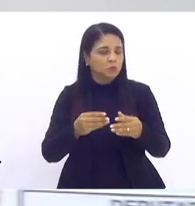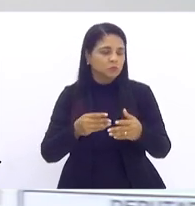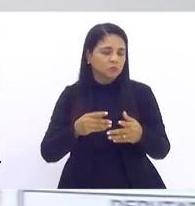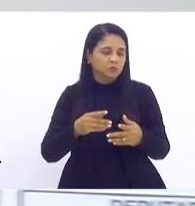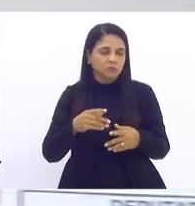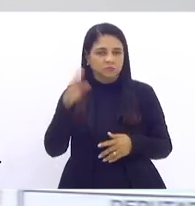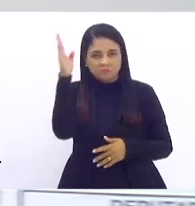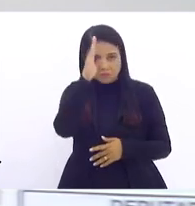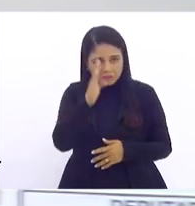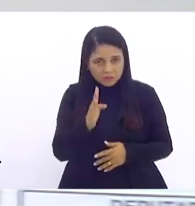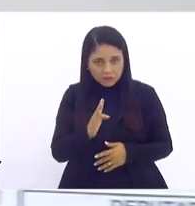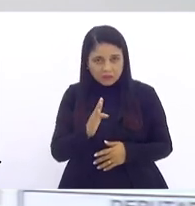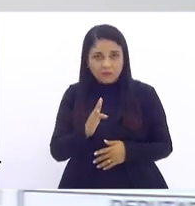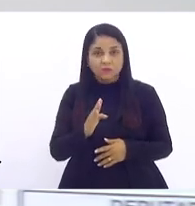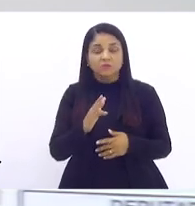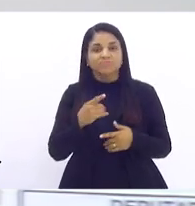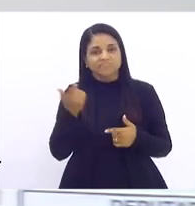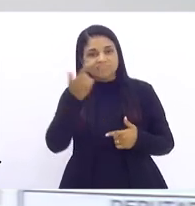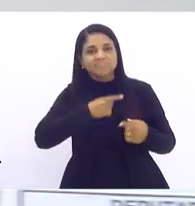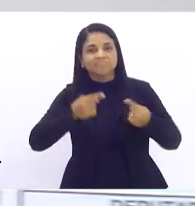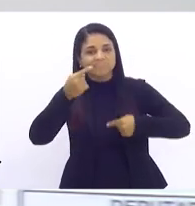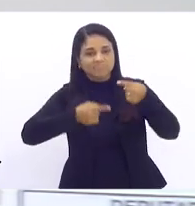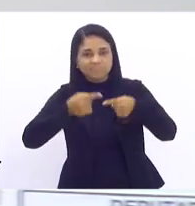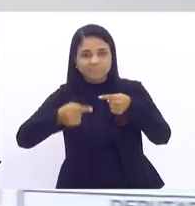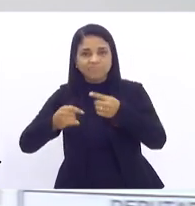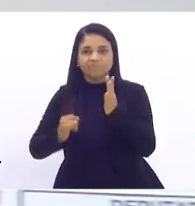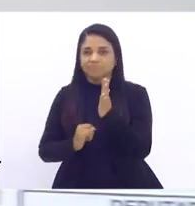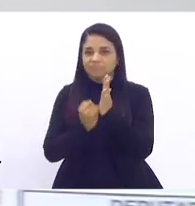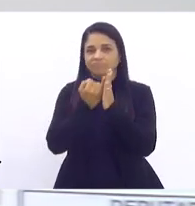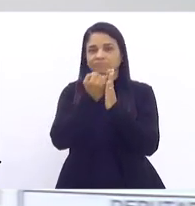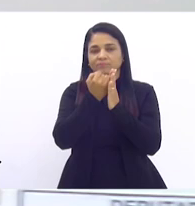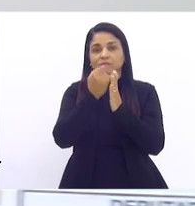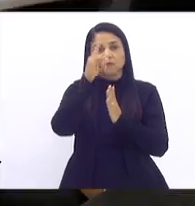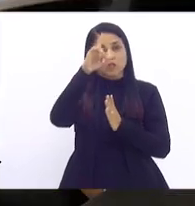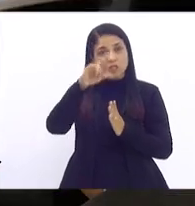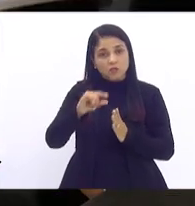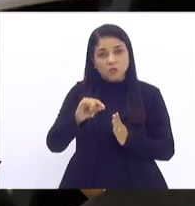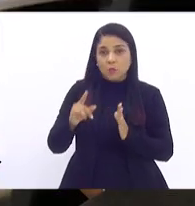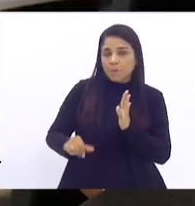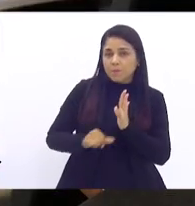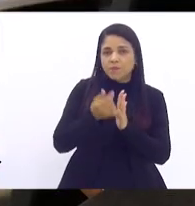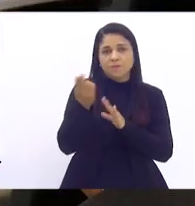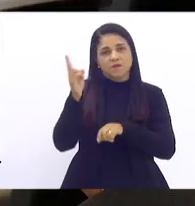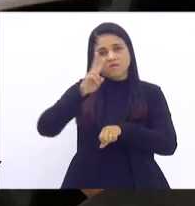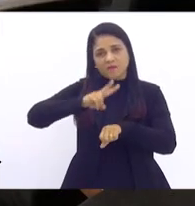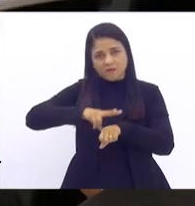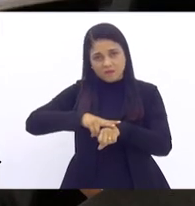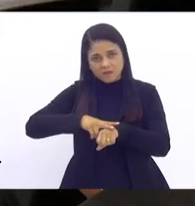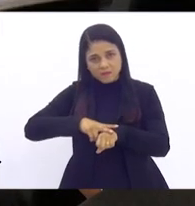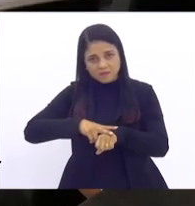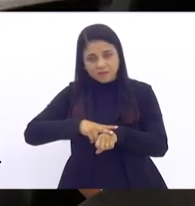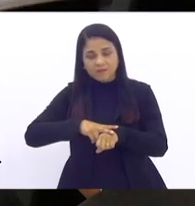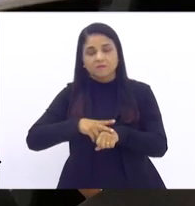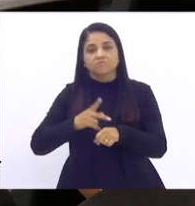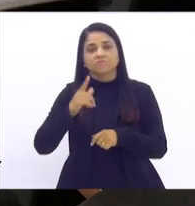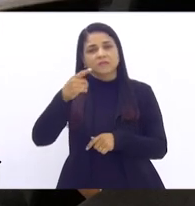brasileira porque pela primeira vez a gente conseguiu reduzir impostos no Brasil quando a gente reduziu o imposto da gasolina da energia